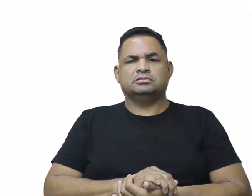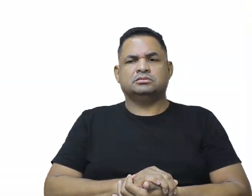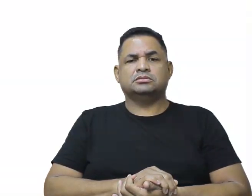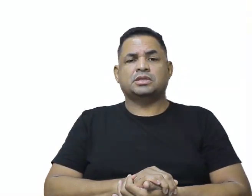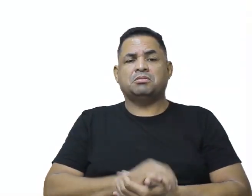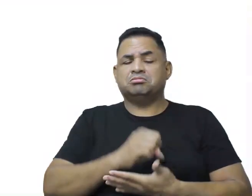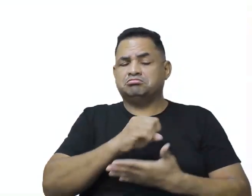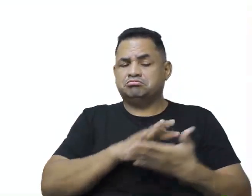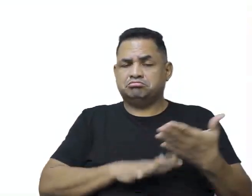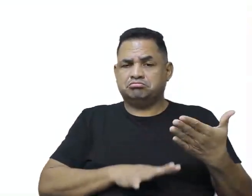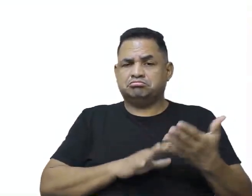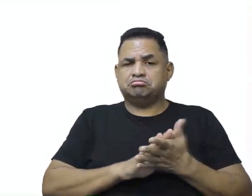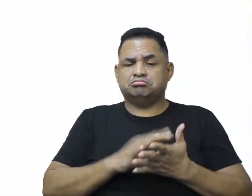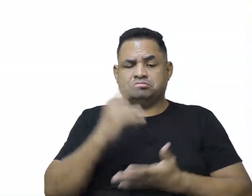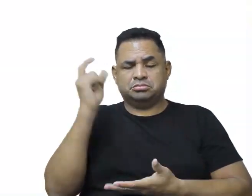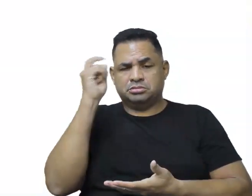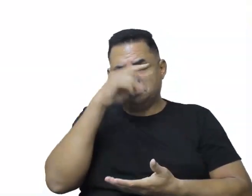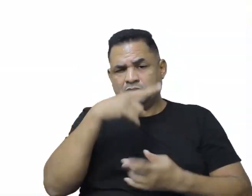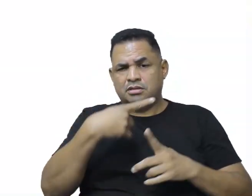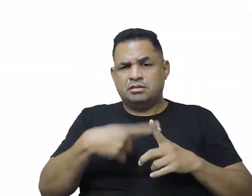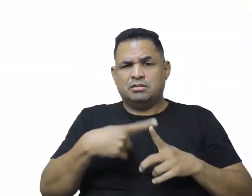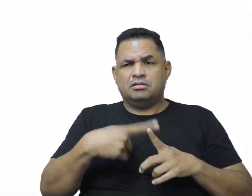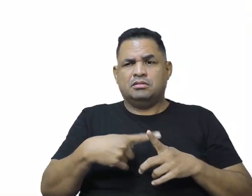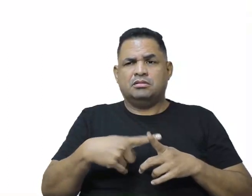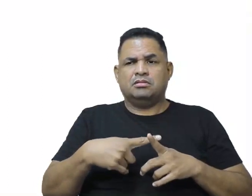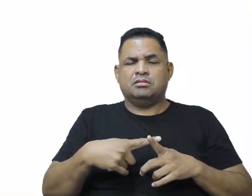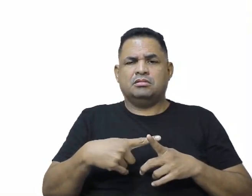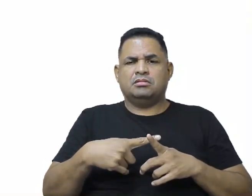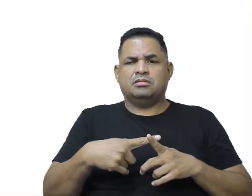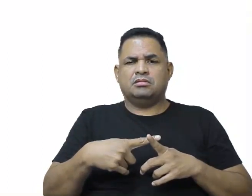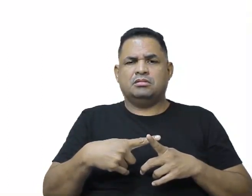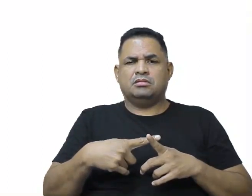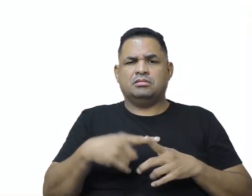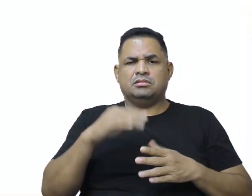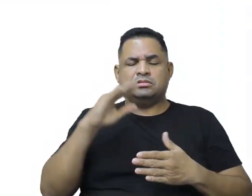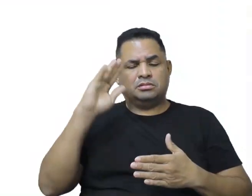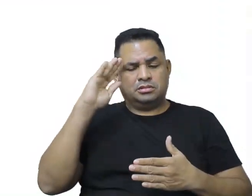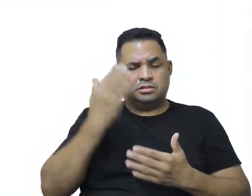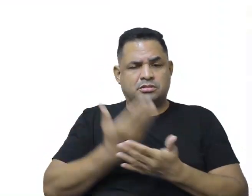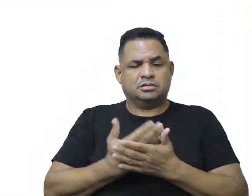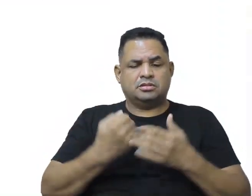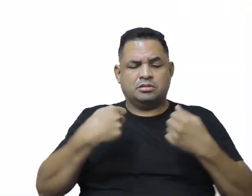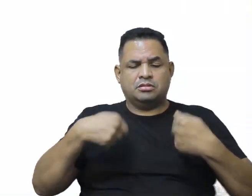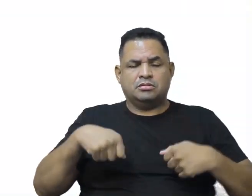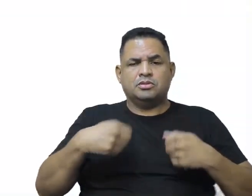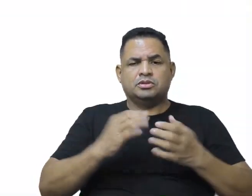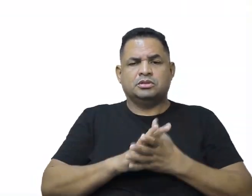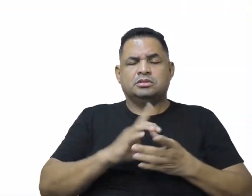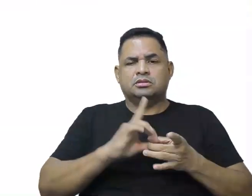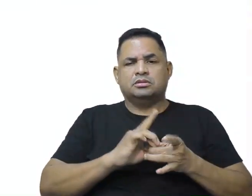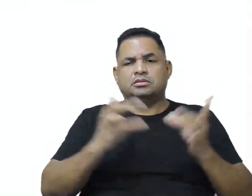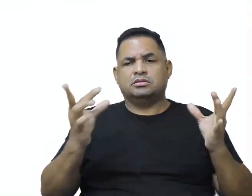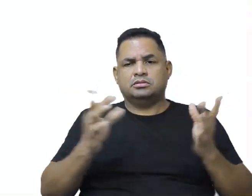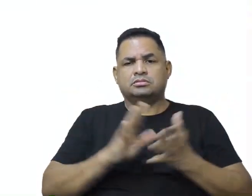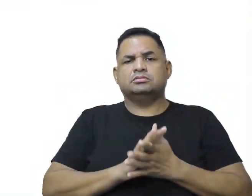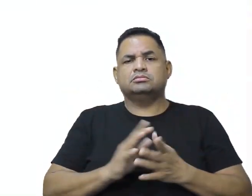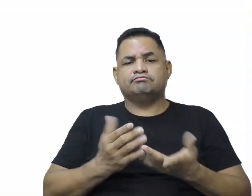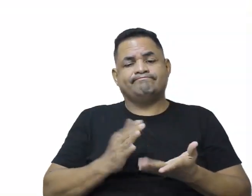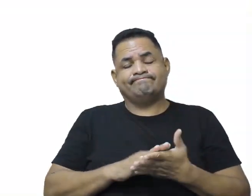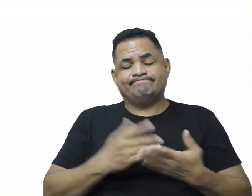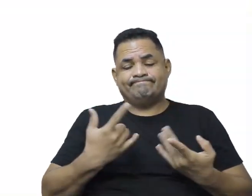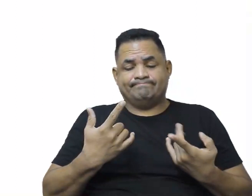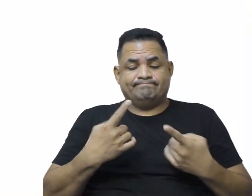é uma questão até difícil né porque a gente acredita muito No Poder da Democracia mas ela assim